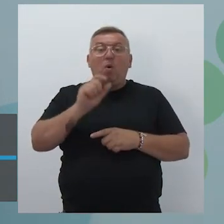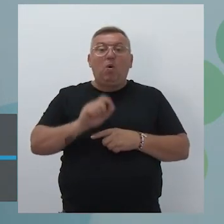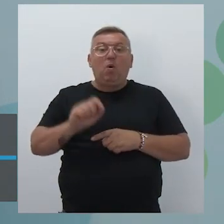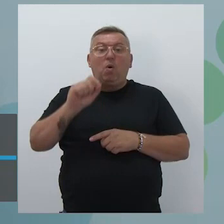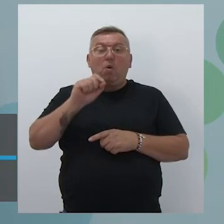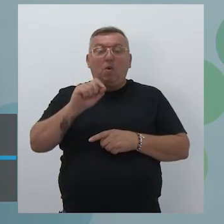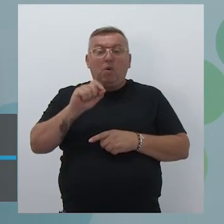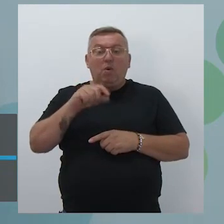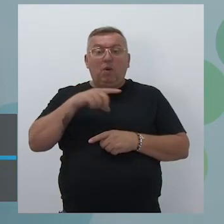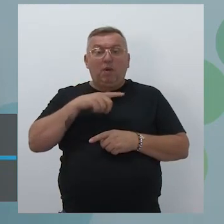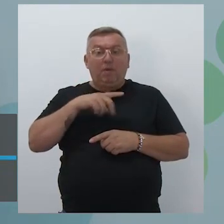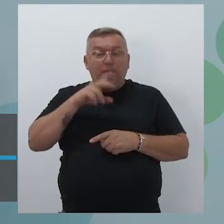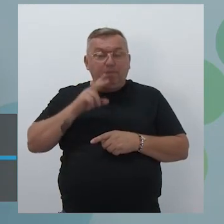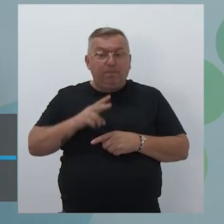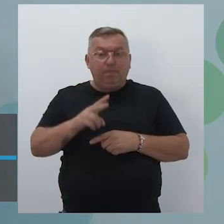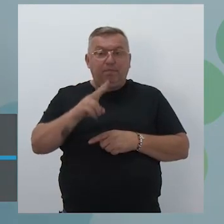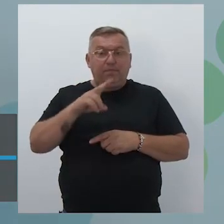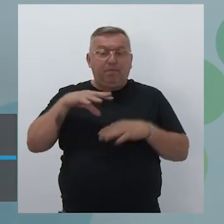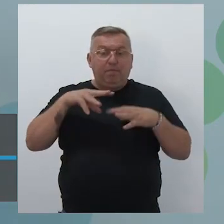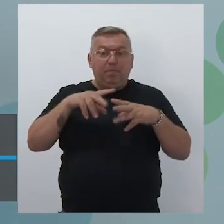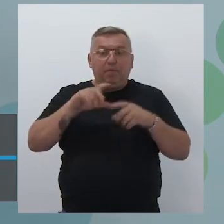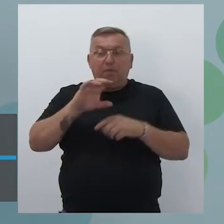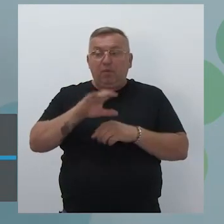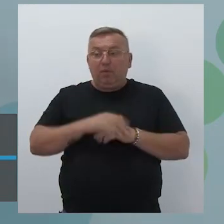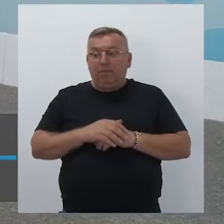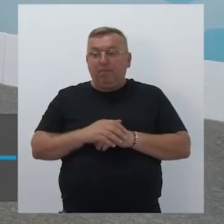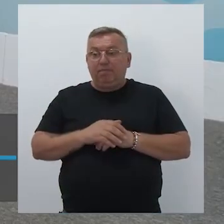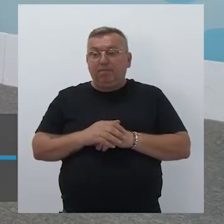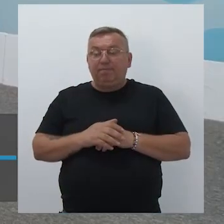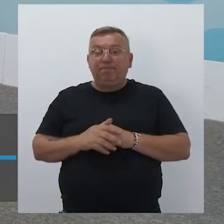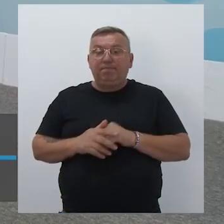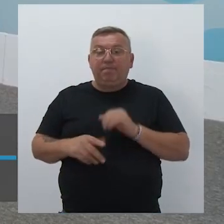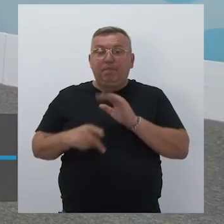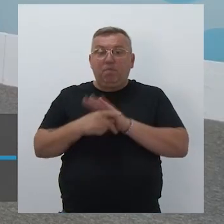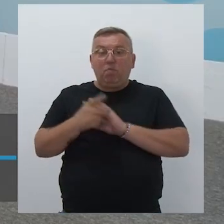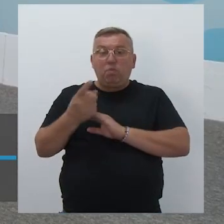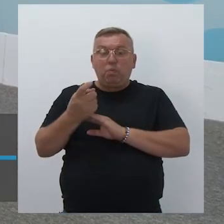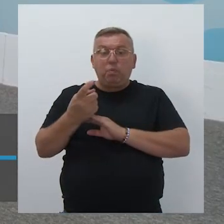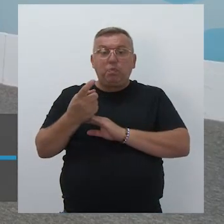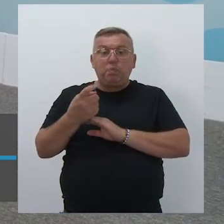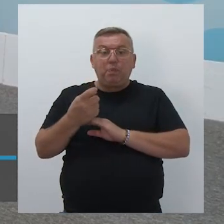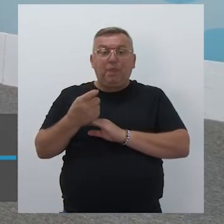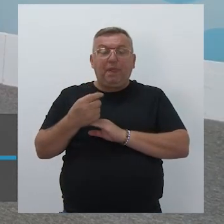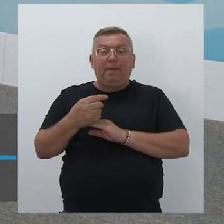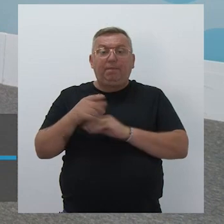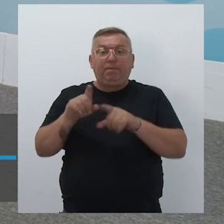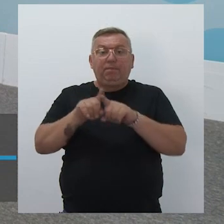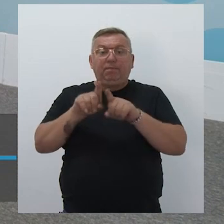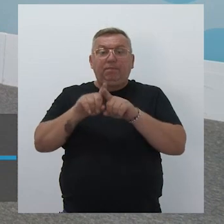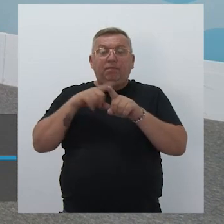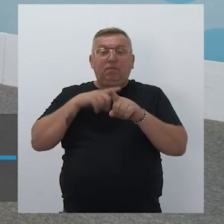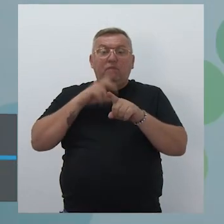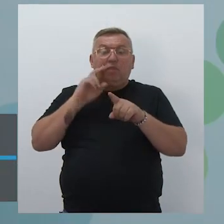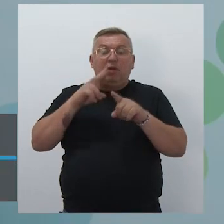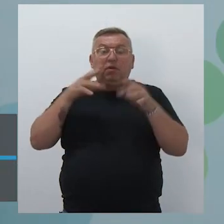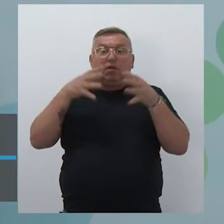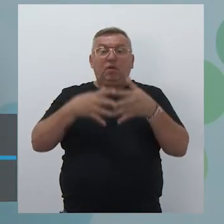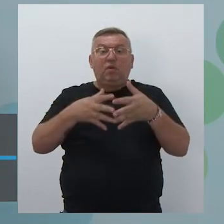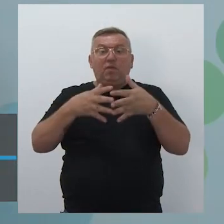ela desse conta disso tudo numa única, né? Inclusive para não causar